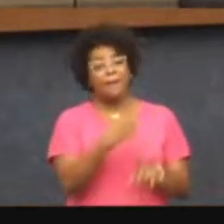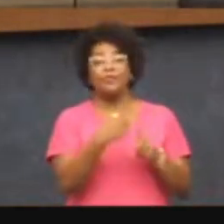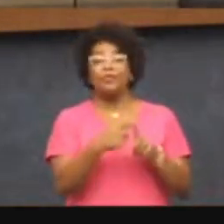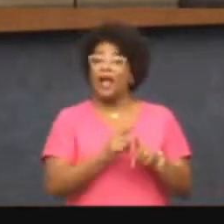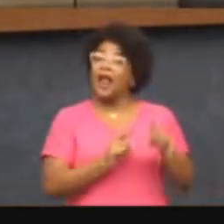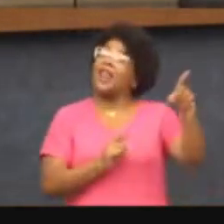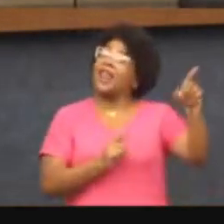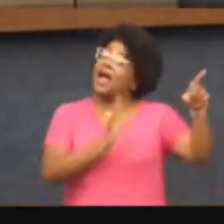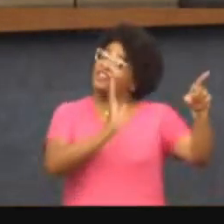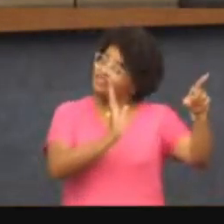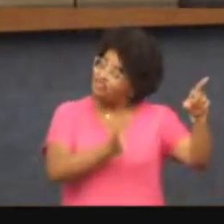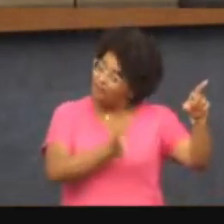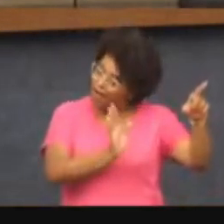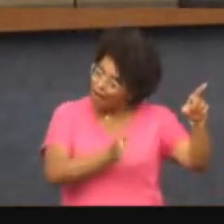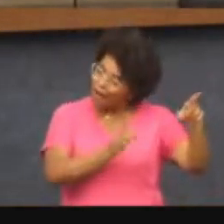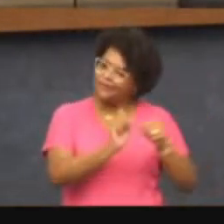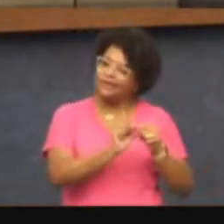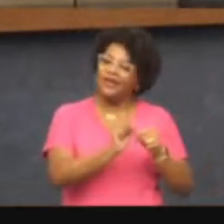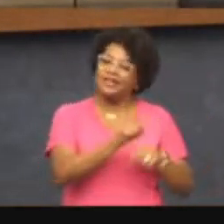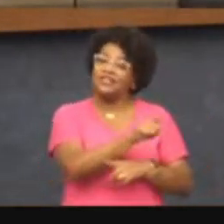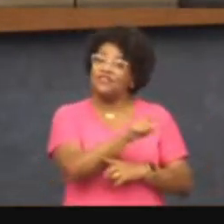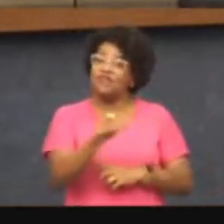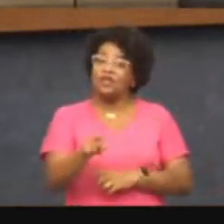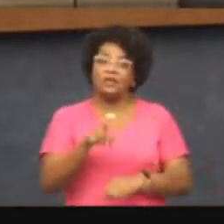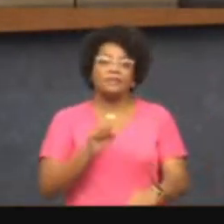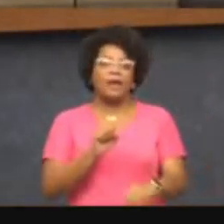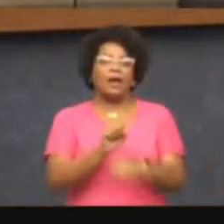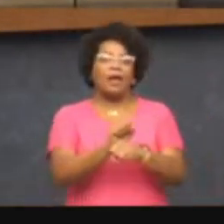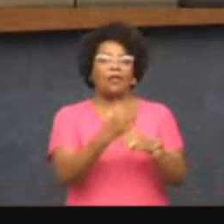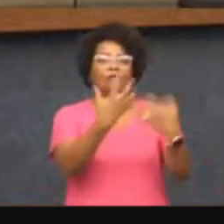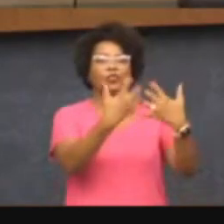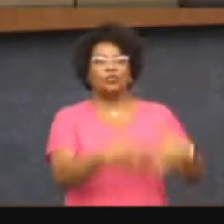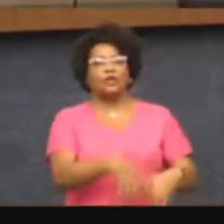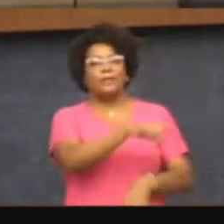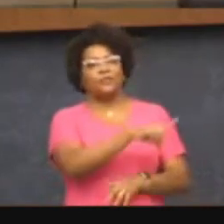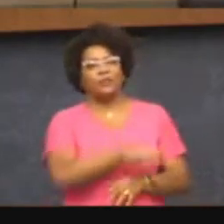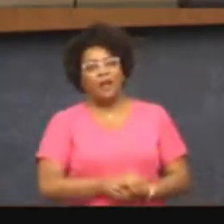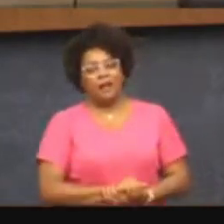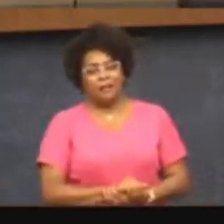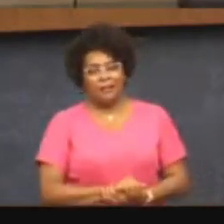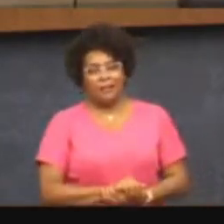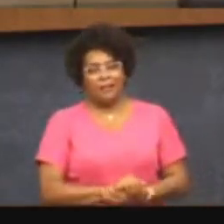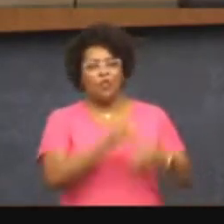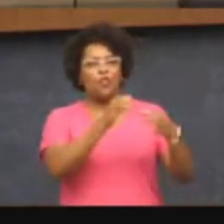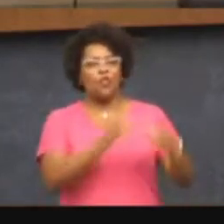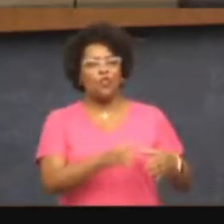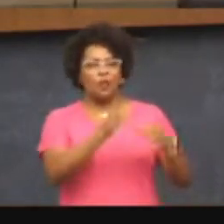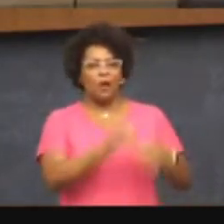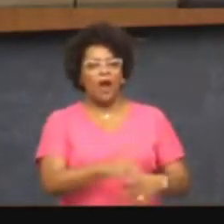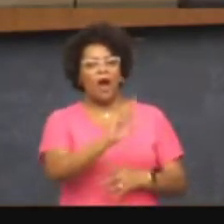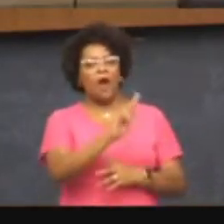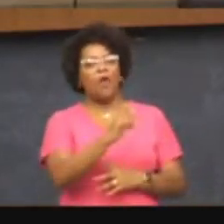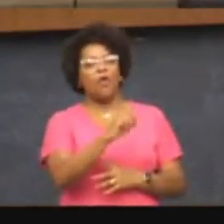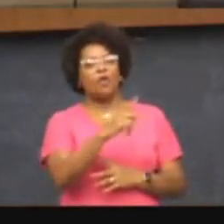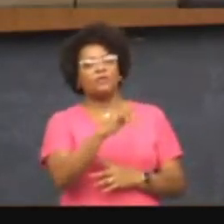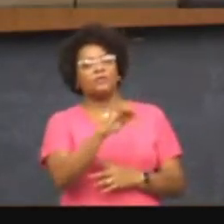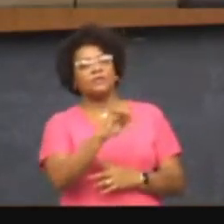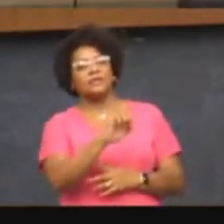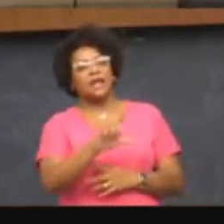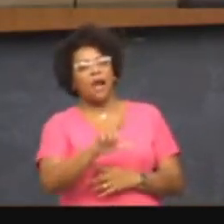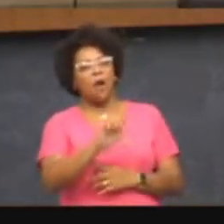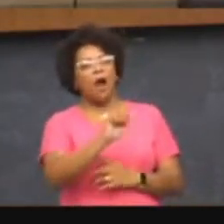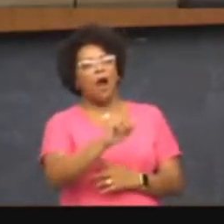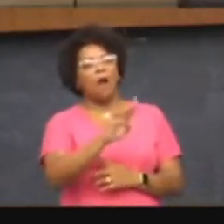UPA lá e vocês mesmos desativaram. Ali onde é o Hospital Alberto Cavalcante. Prefeito Fuad, o